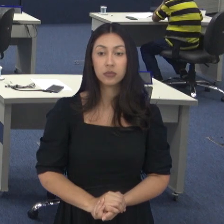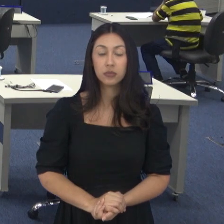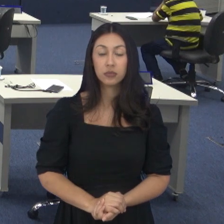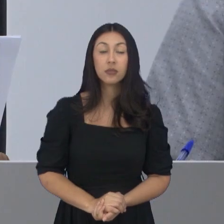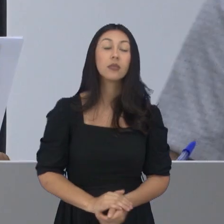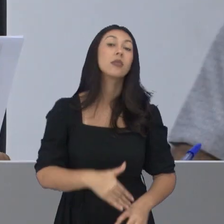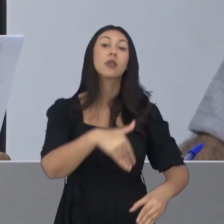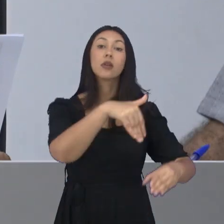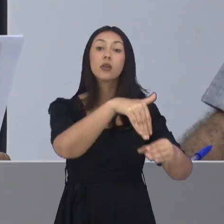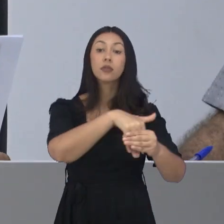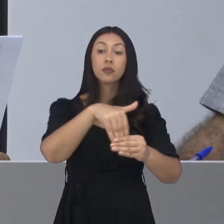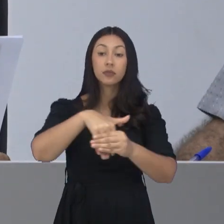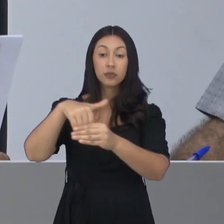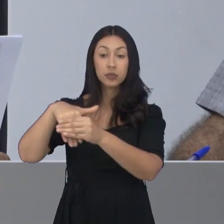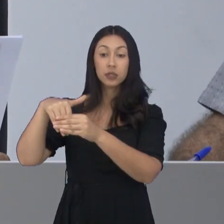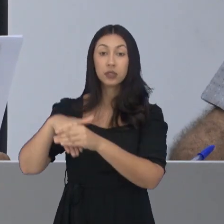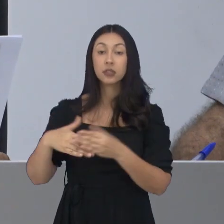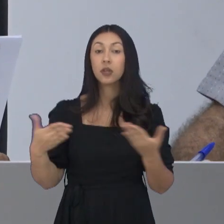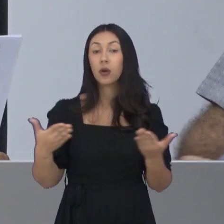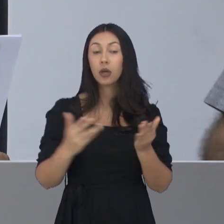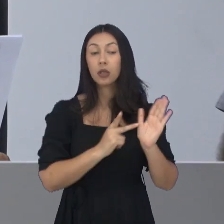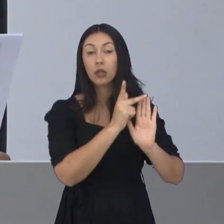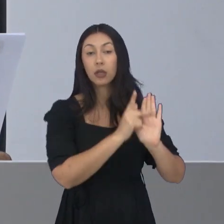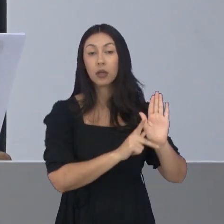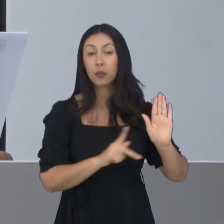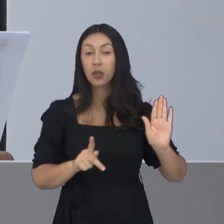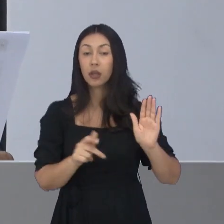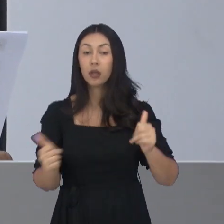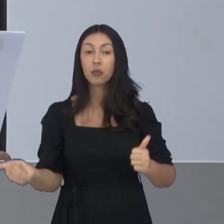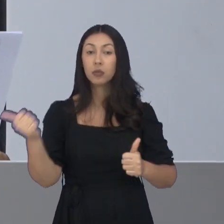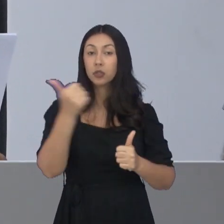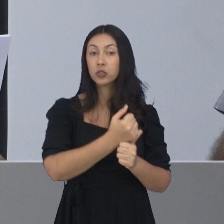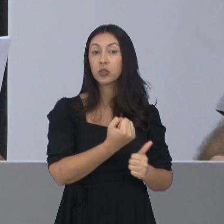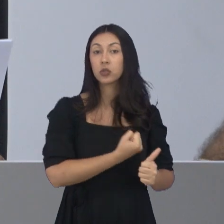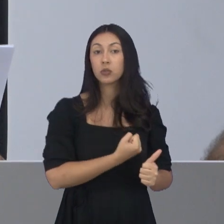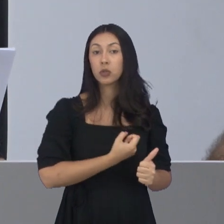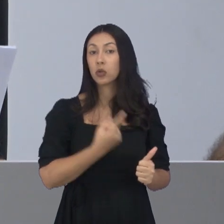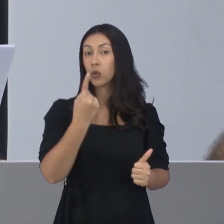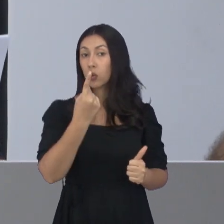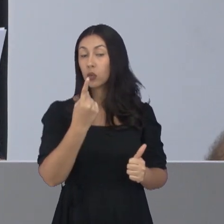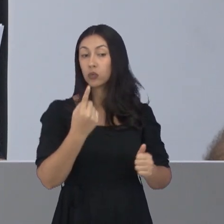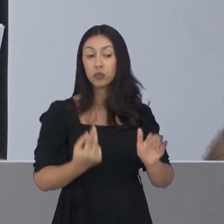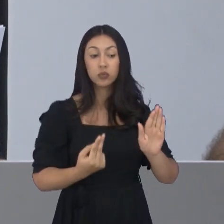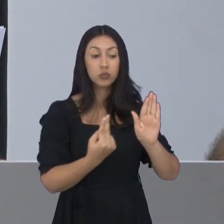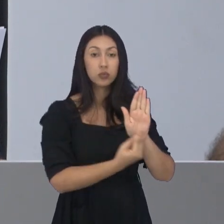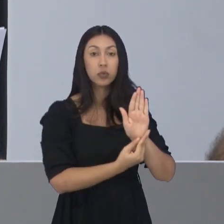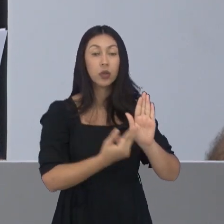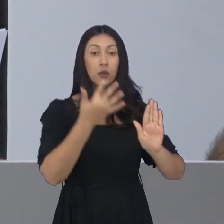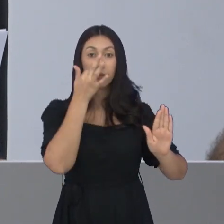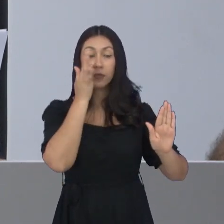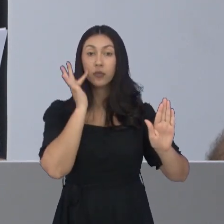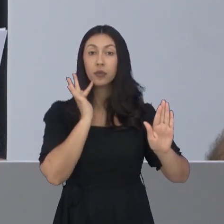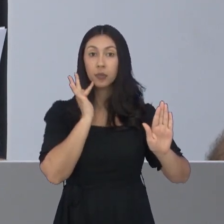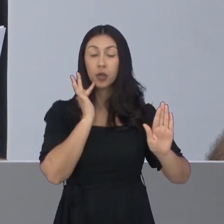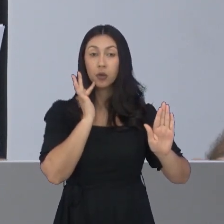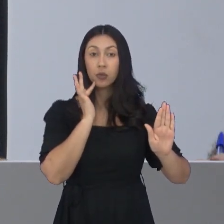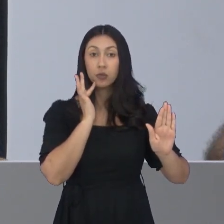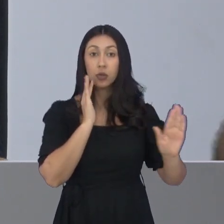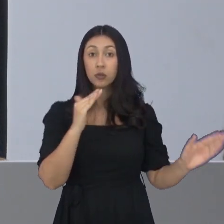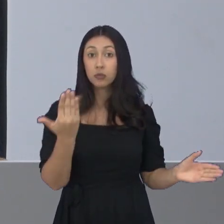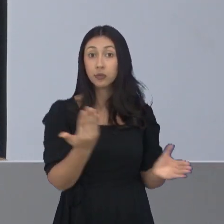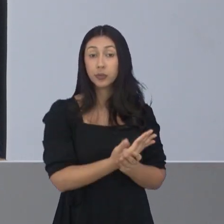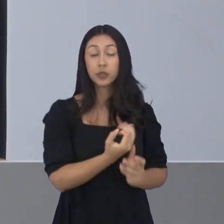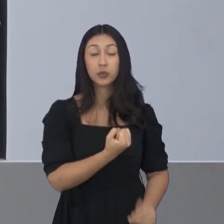Em votação, a tramitação do substitutivo número 1, de autoria do vereador Fabão Zagueiro, ao